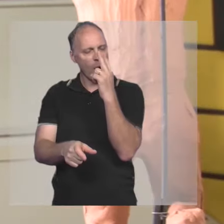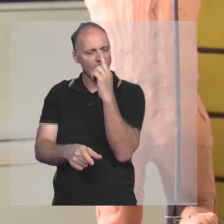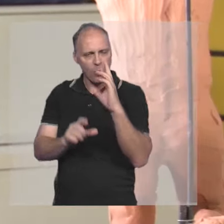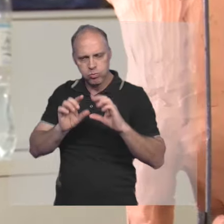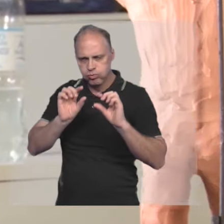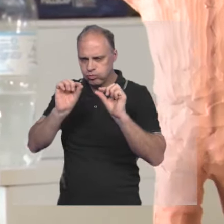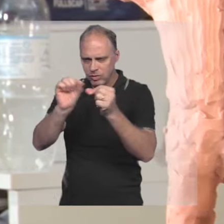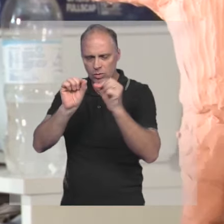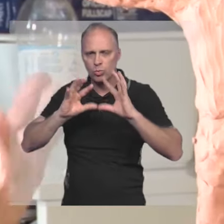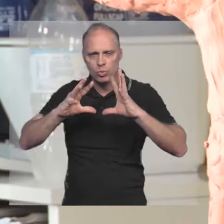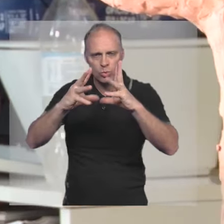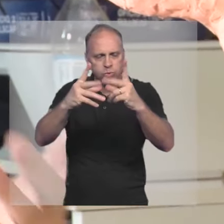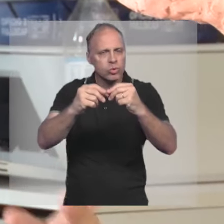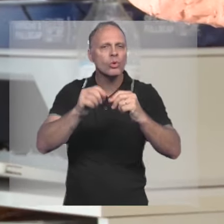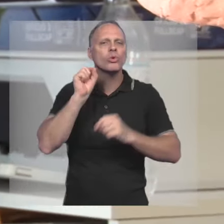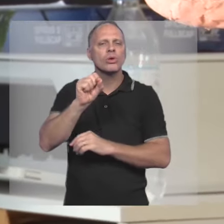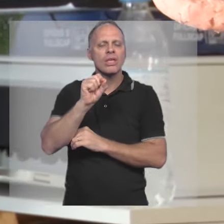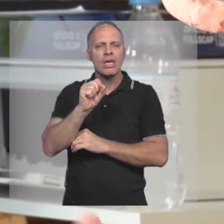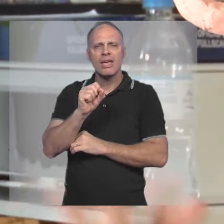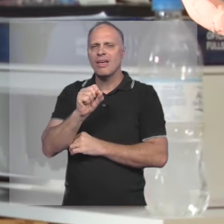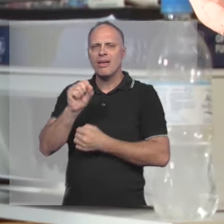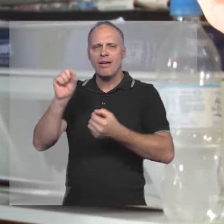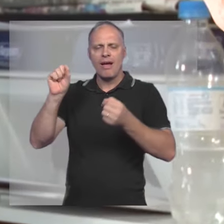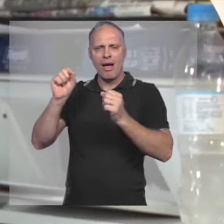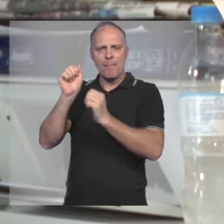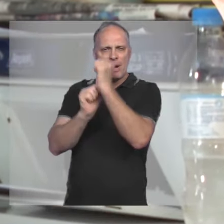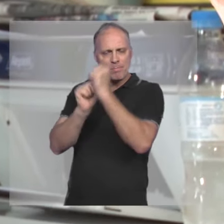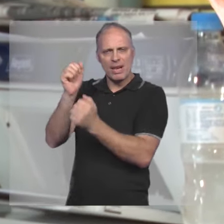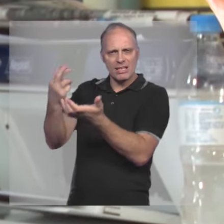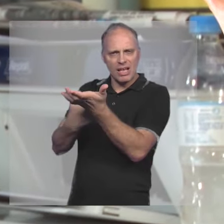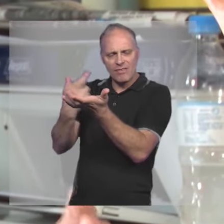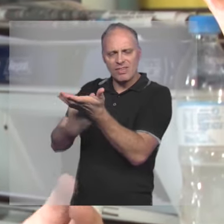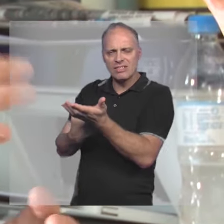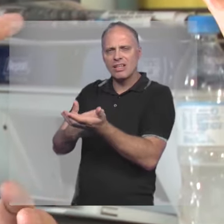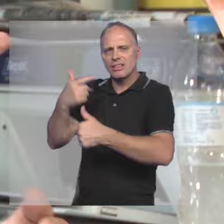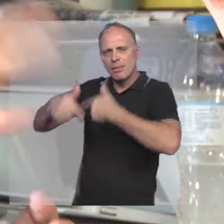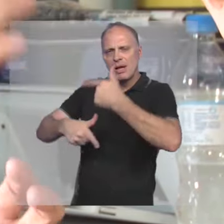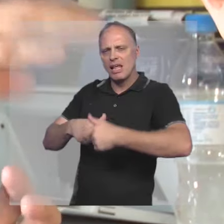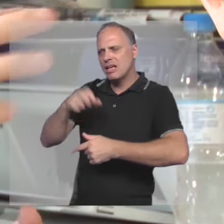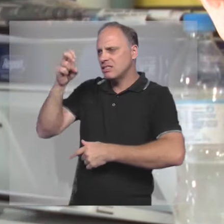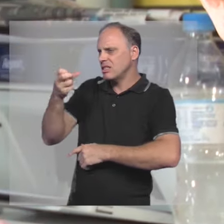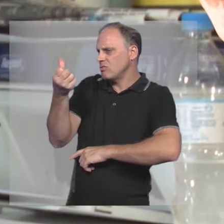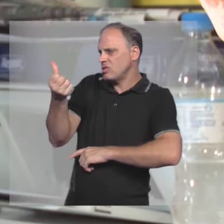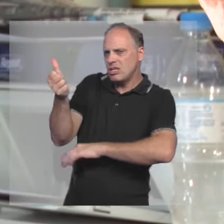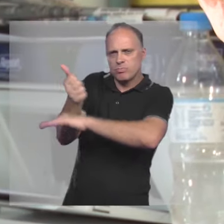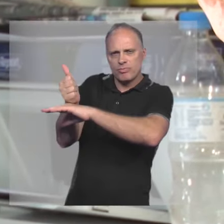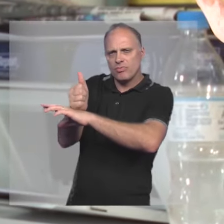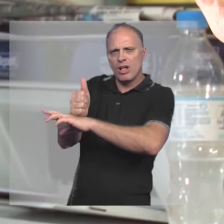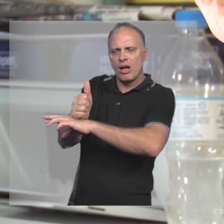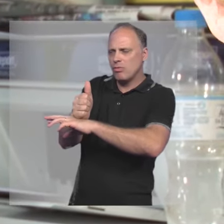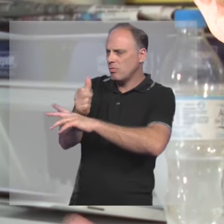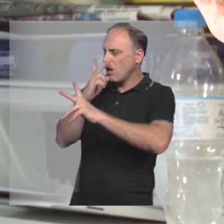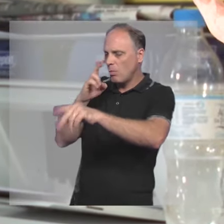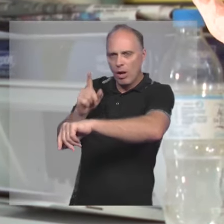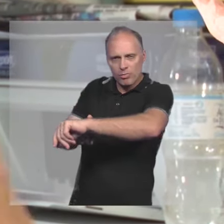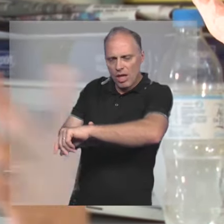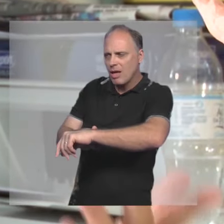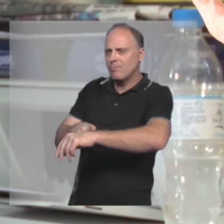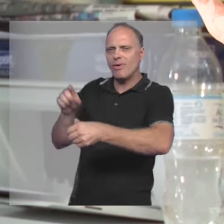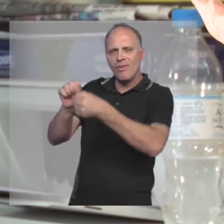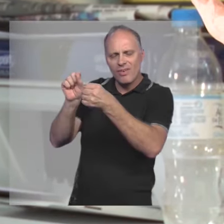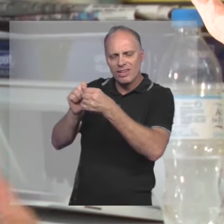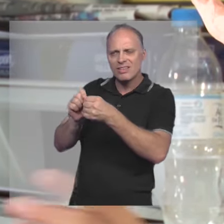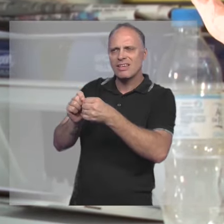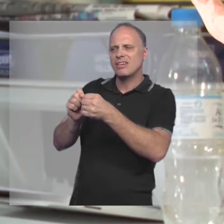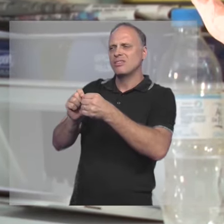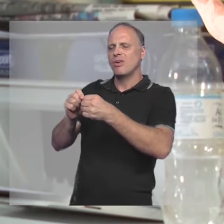tudo, do que a mão de obra que daria para eles ter que trabalhar com 5 ou 6 profissionais ao mesmo tempo, tendo